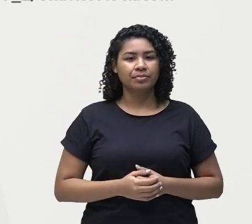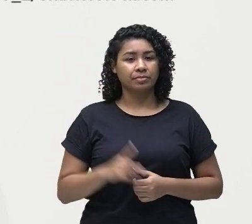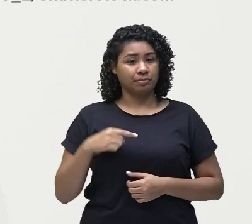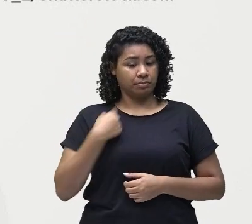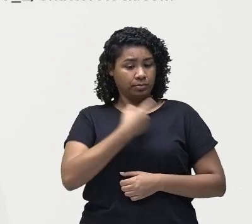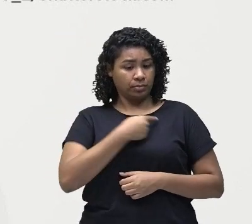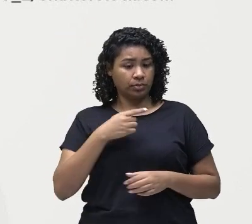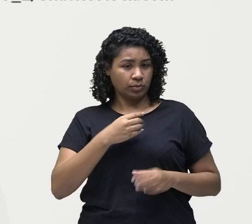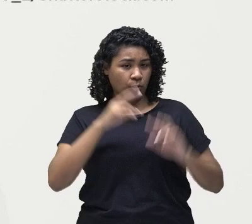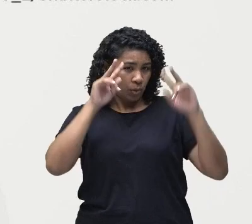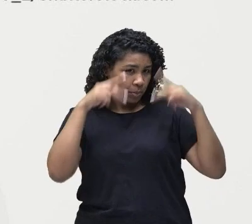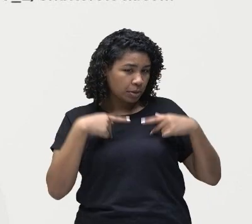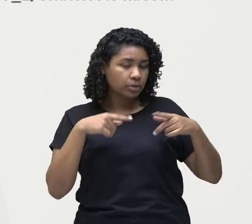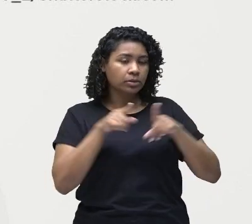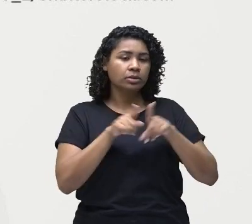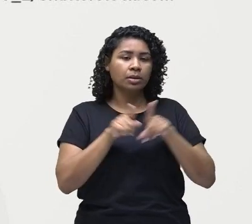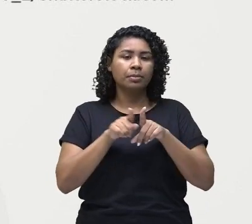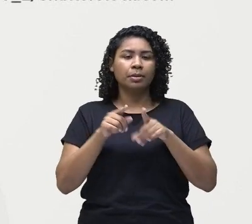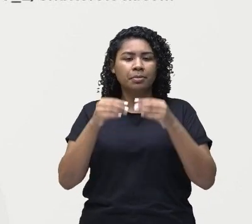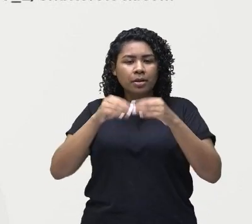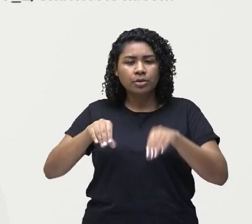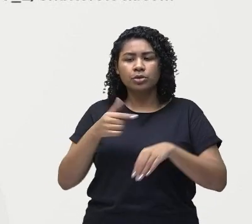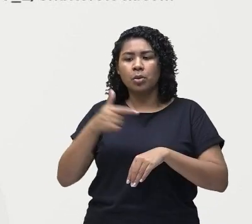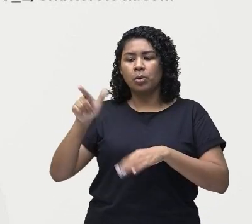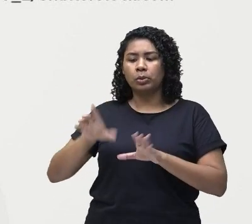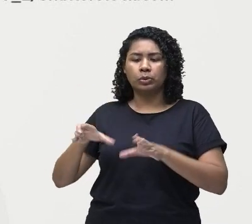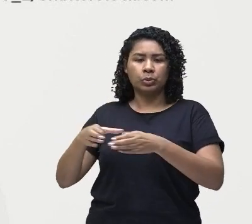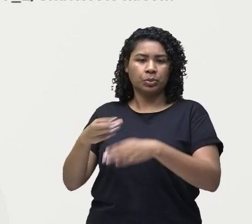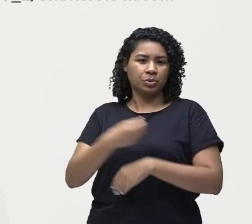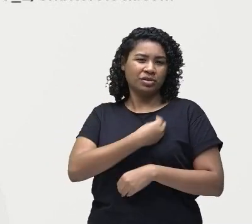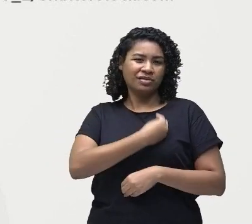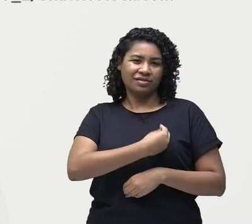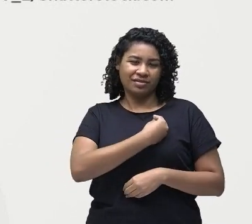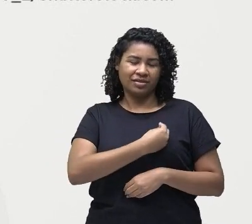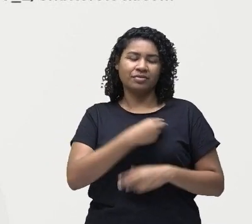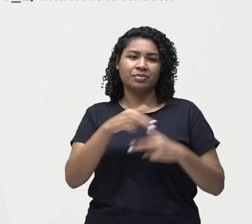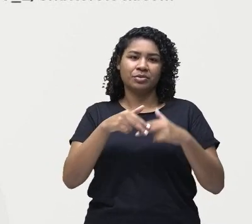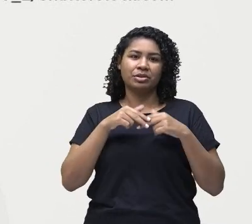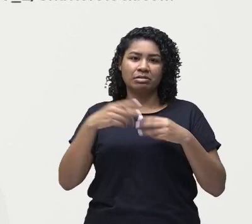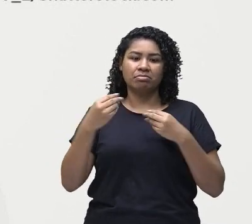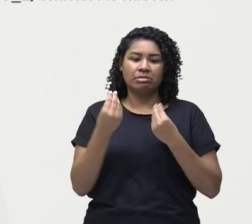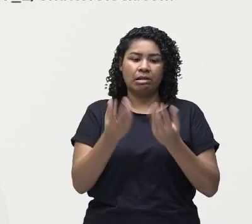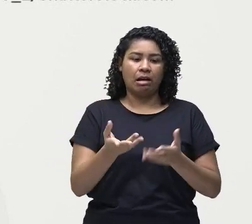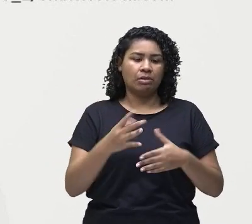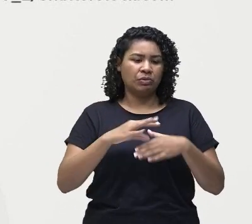outras espécies também, causando diversas doenças,